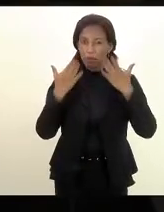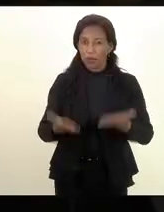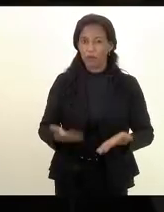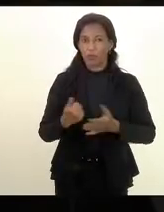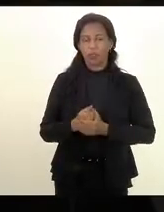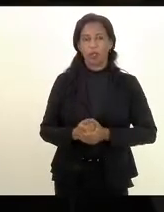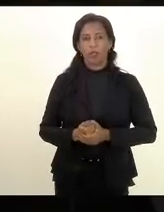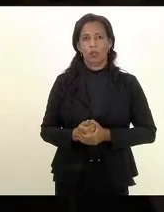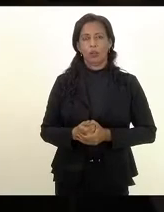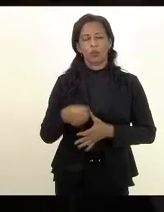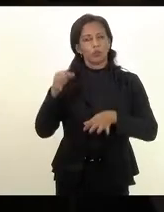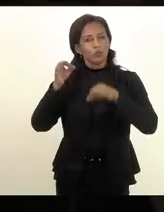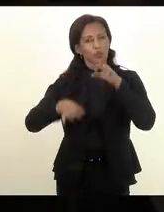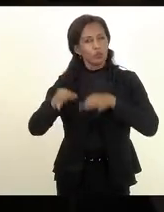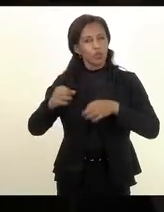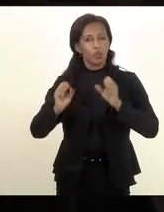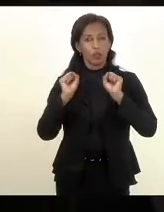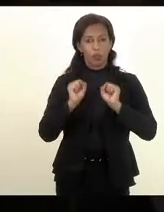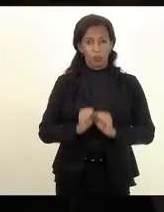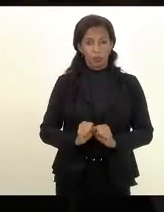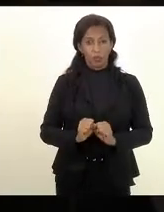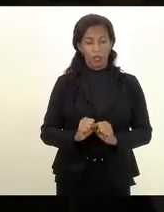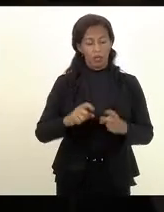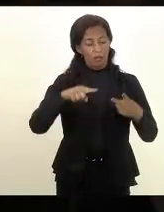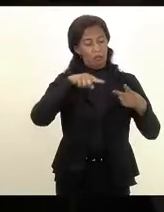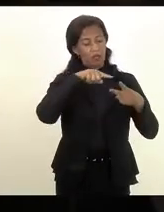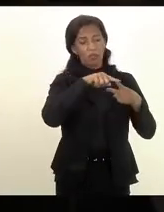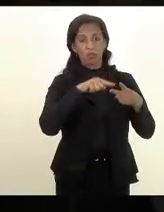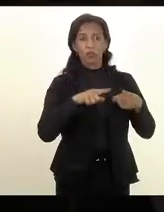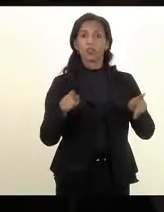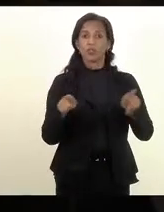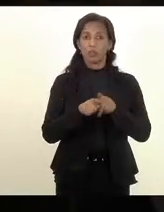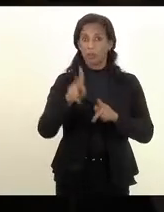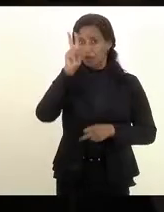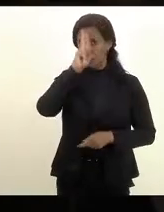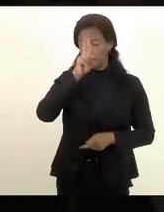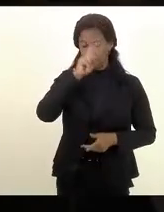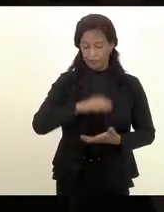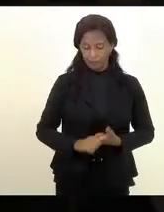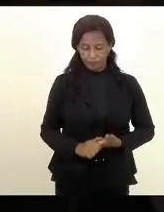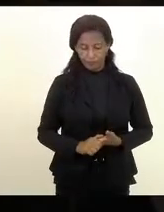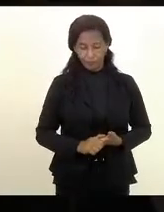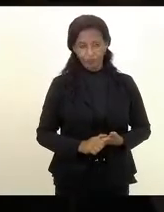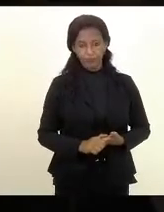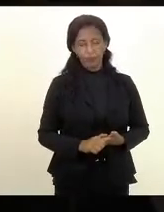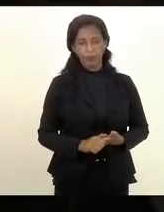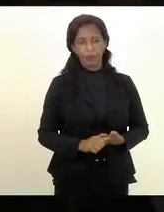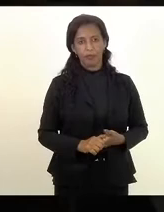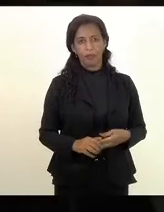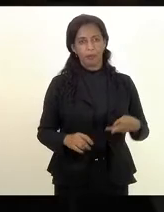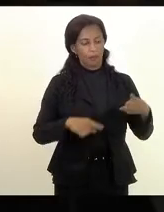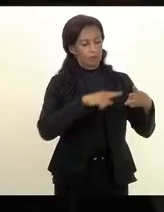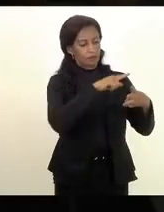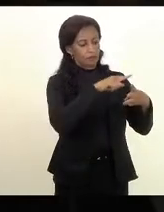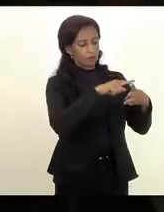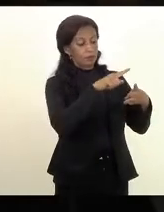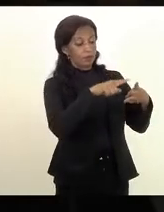do jeito que pudermos mas há duas outras dimensões que eu quero aqui lembrar uma segunda dimensão é essa que falei